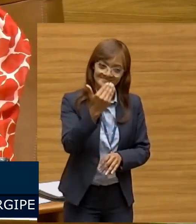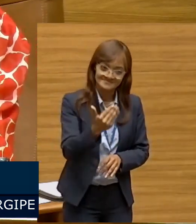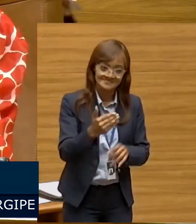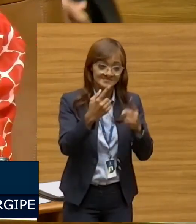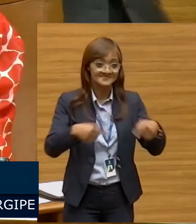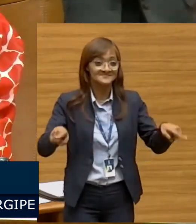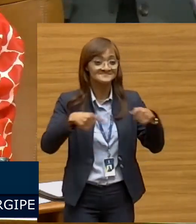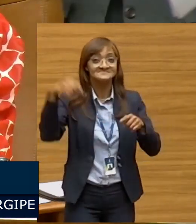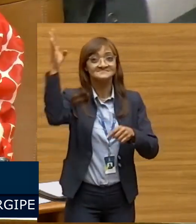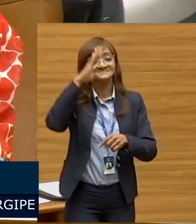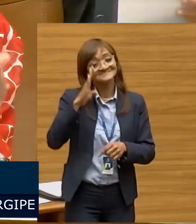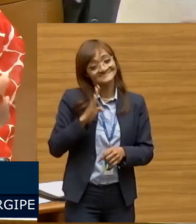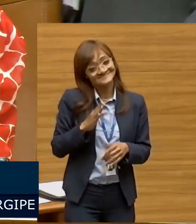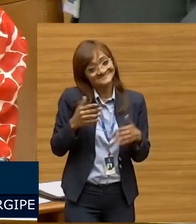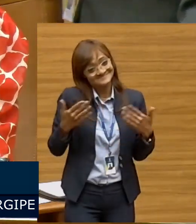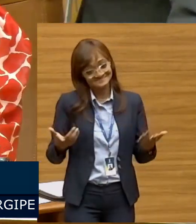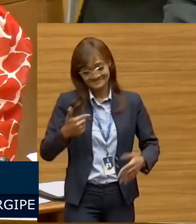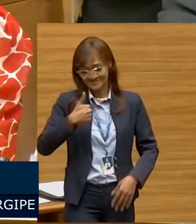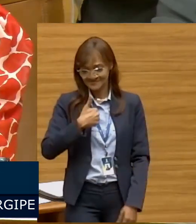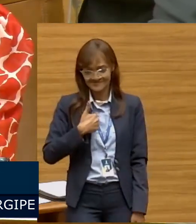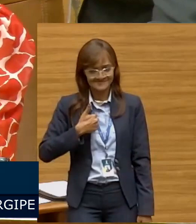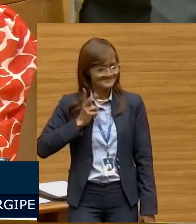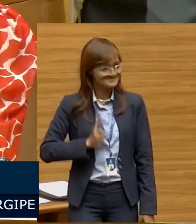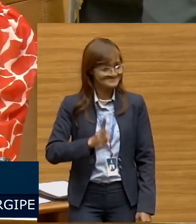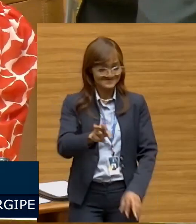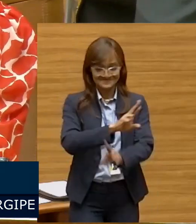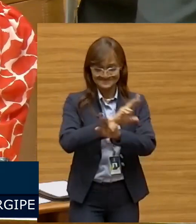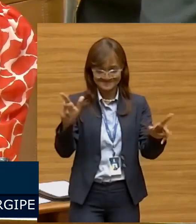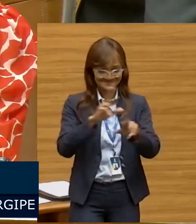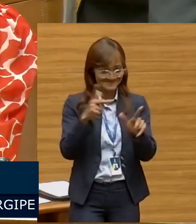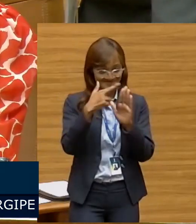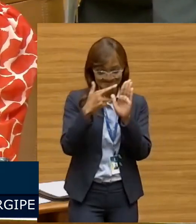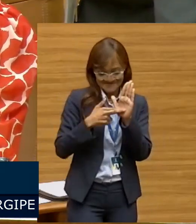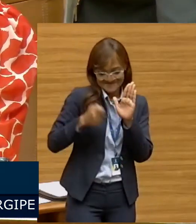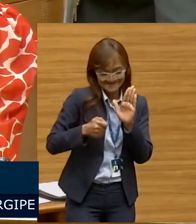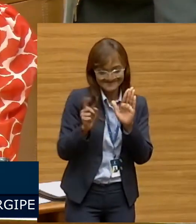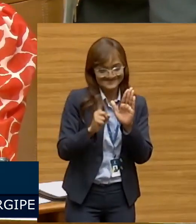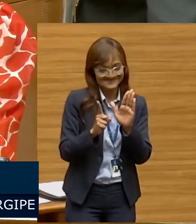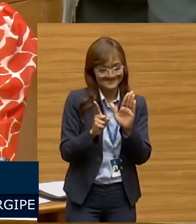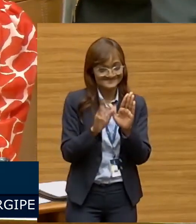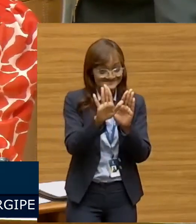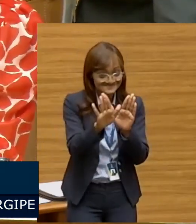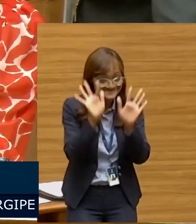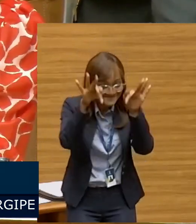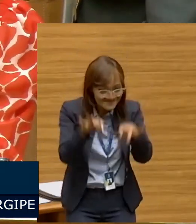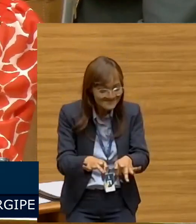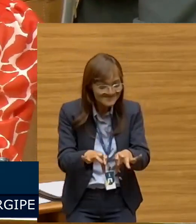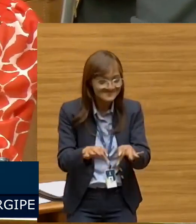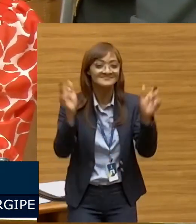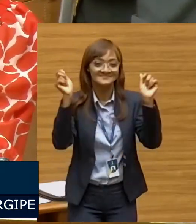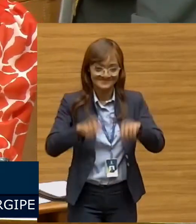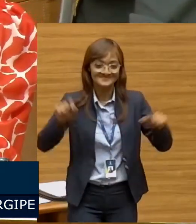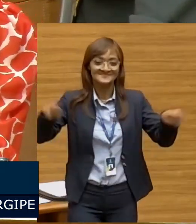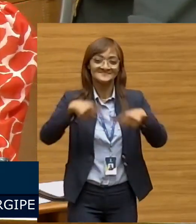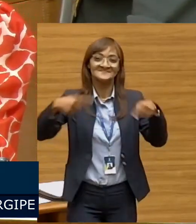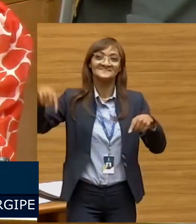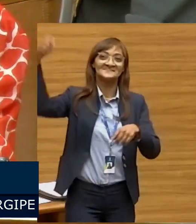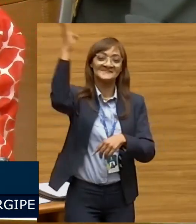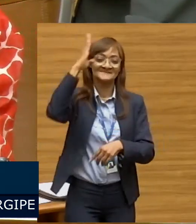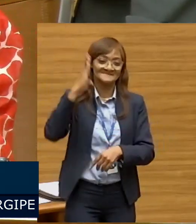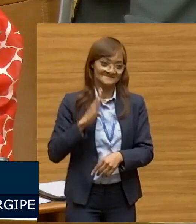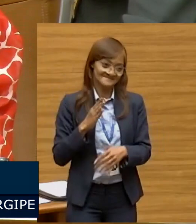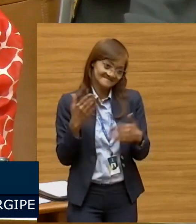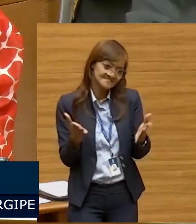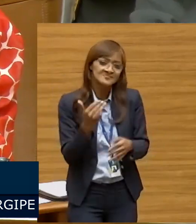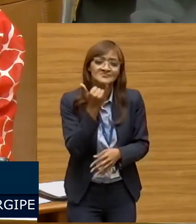hino nacional, mas como Linda Brasil sempre quebra o protocolo, no final a gente ouvirá o protocolo,